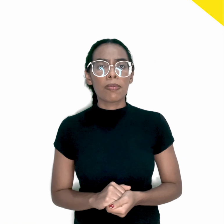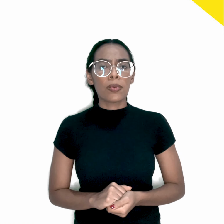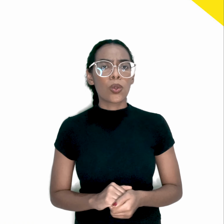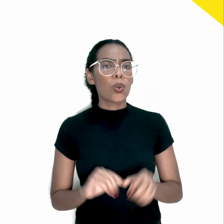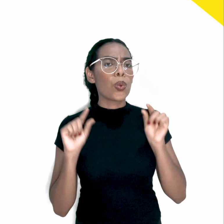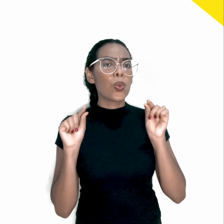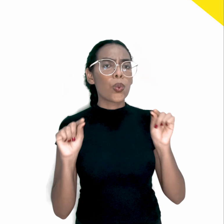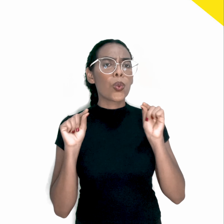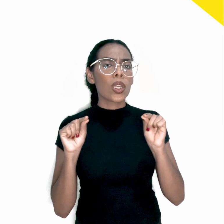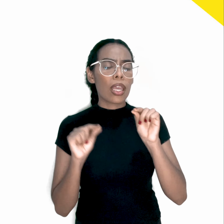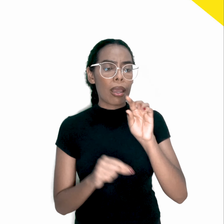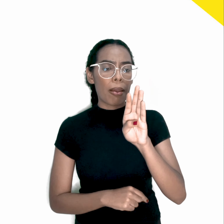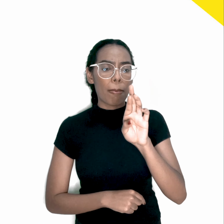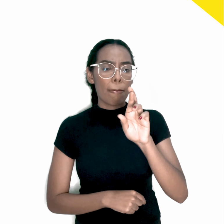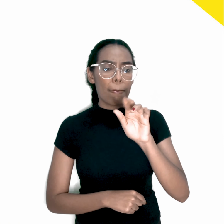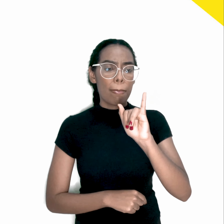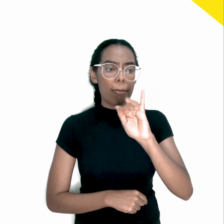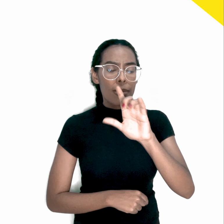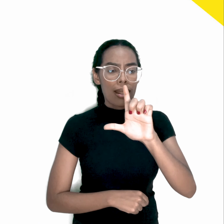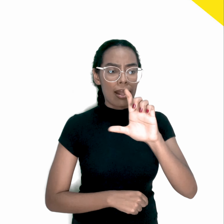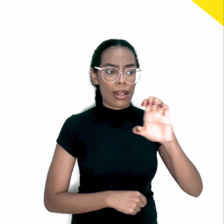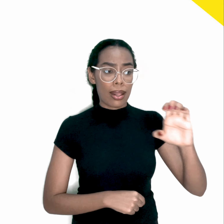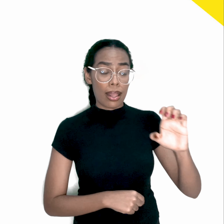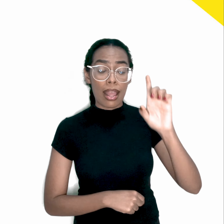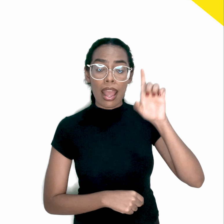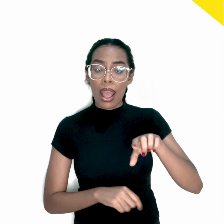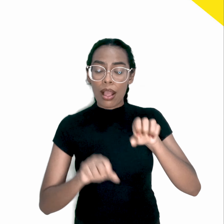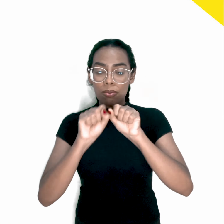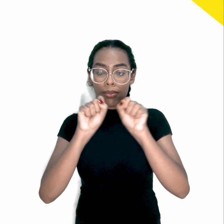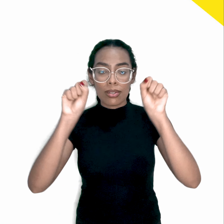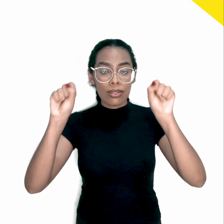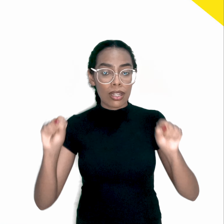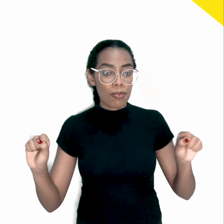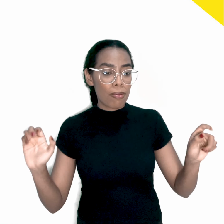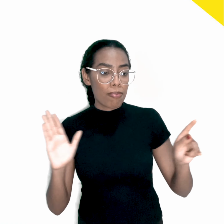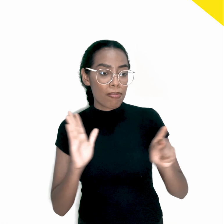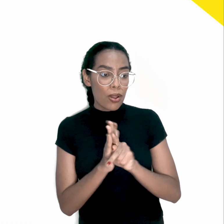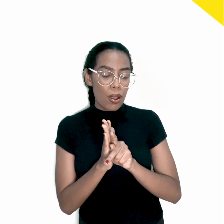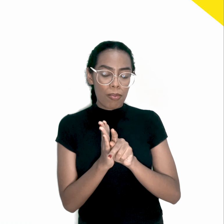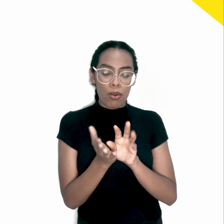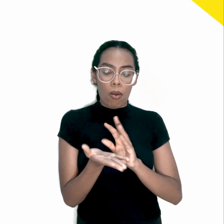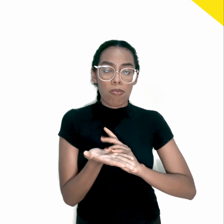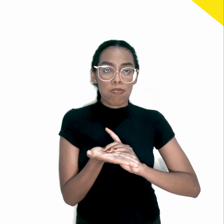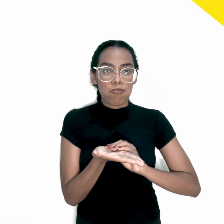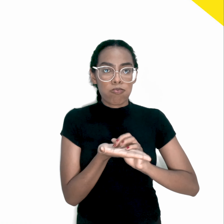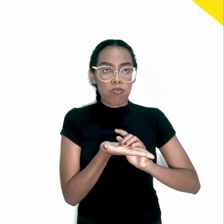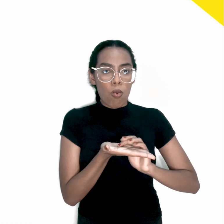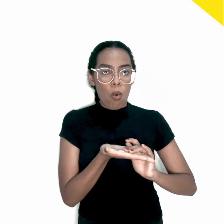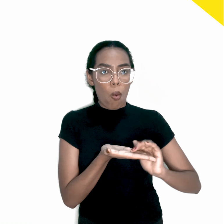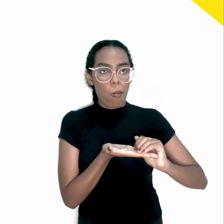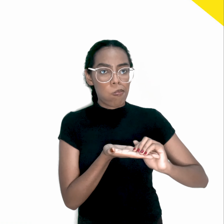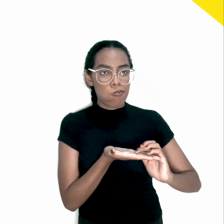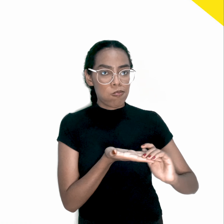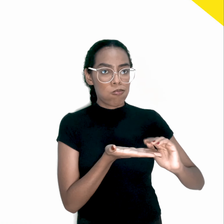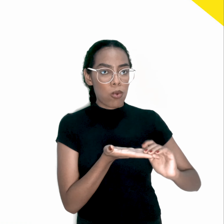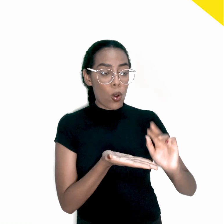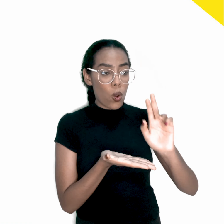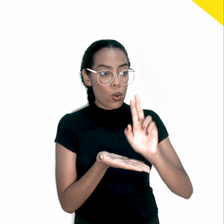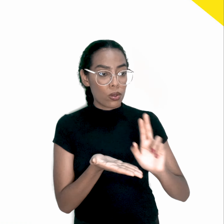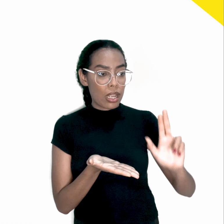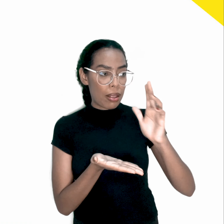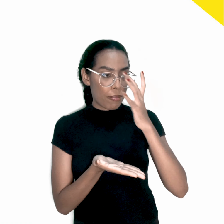O que é braile? É um sistema de comunicação tátil Ou sinalização codificada